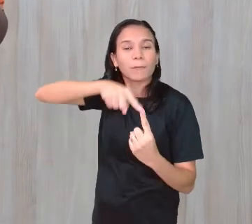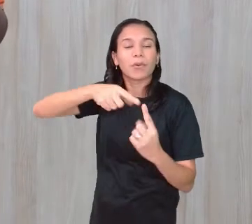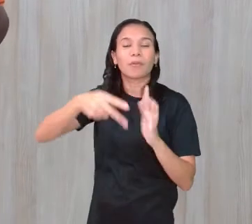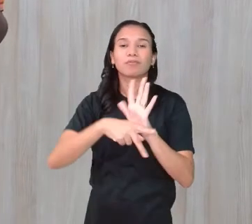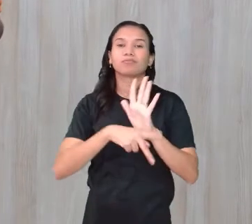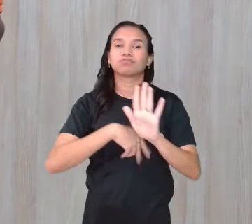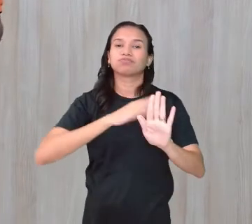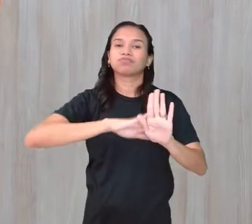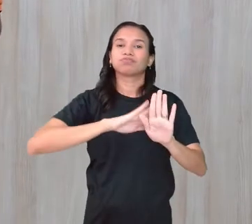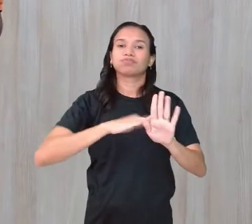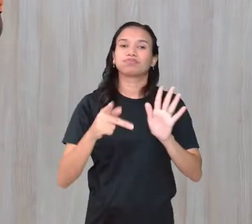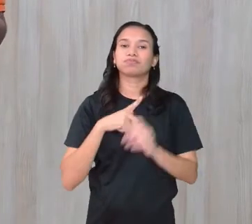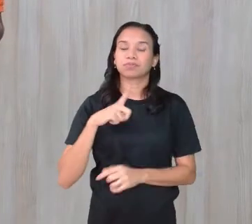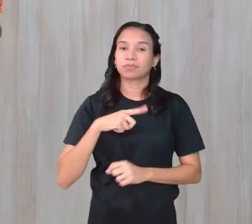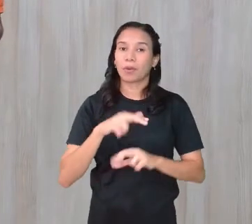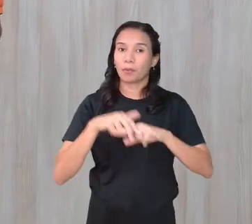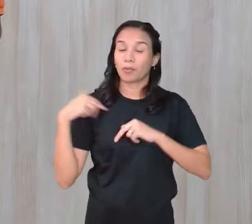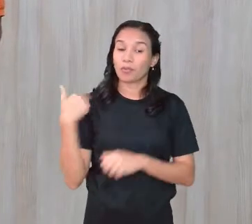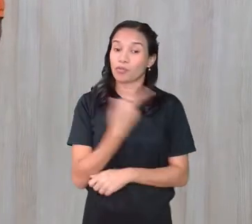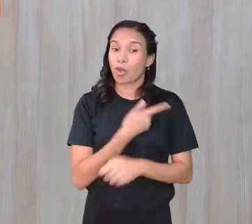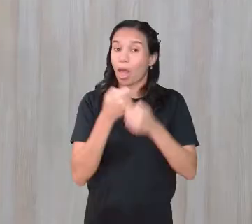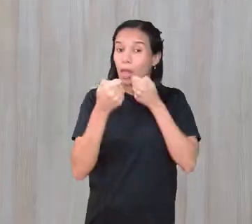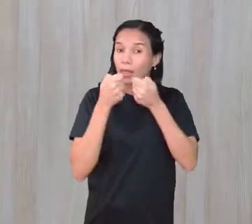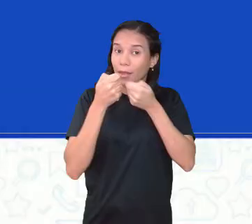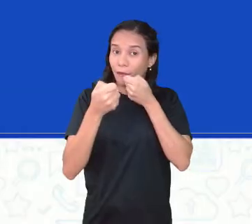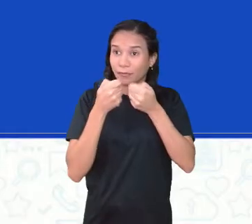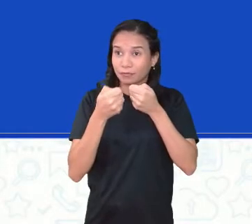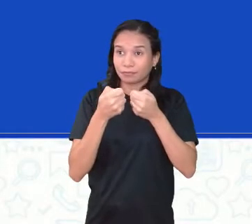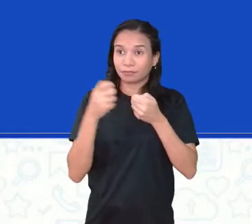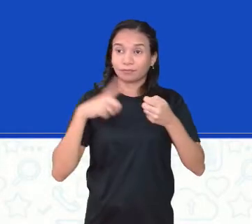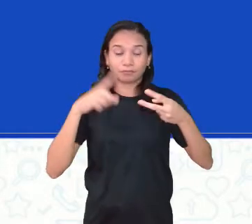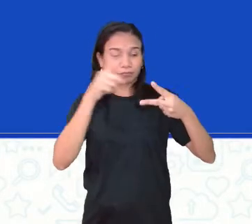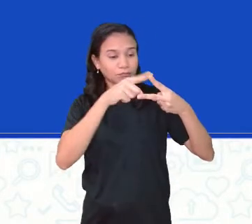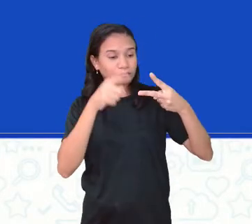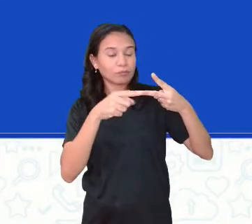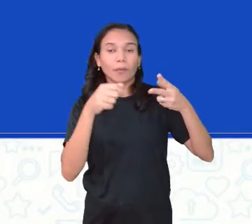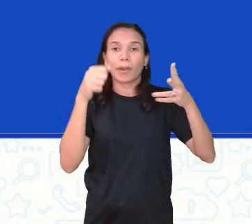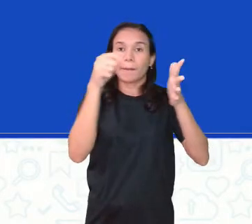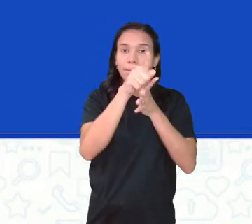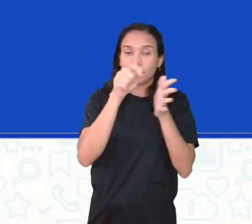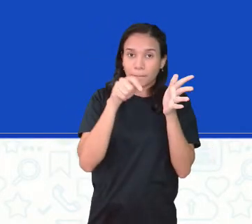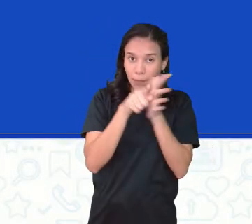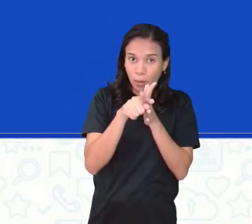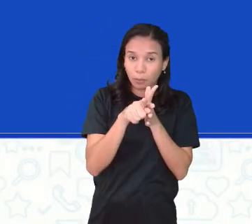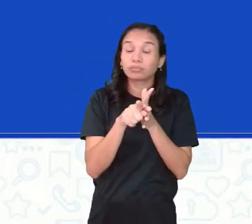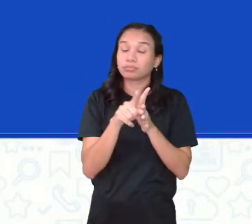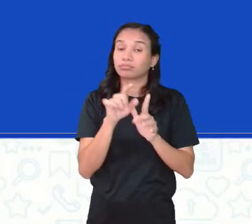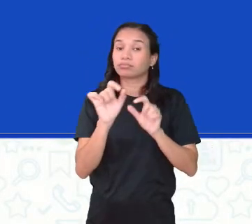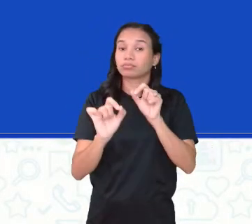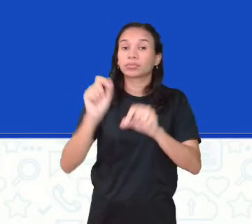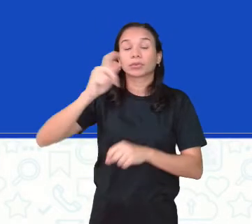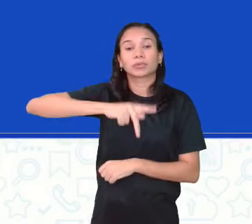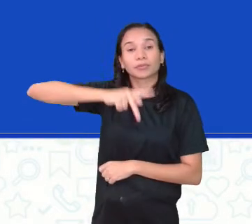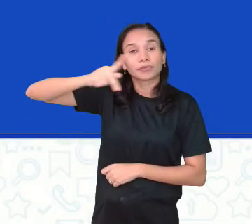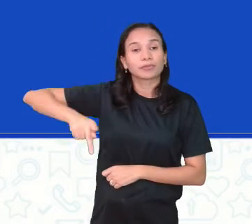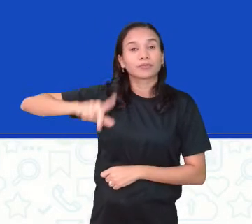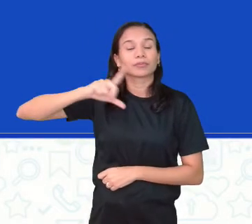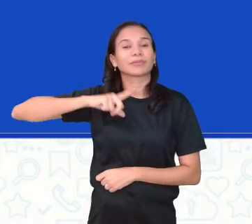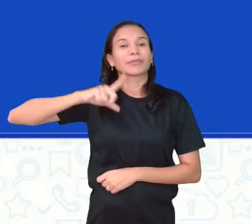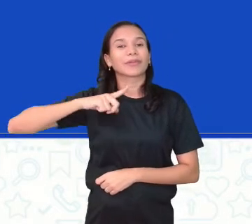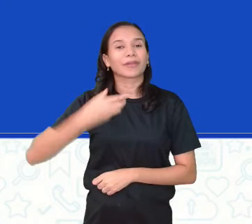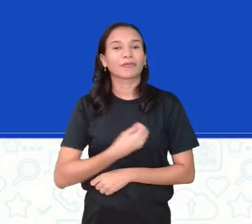passo selecionado, né? Então vamos entrevistá-lo. Eu fiz essas duas primeiras perguntas para o professor Heleno, qual é a história sendo